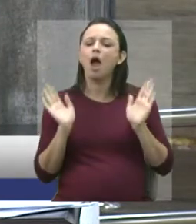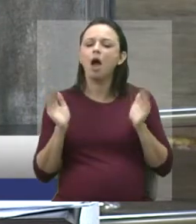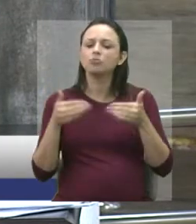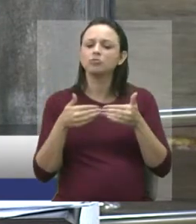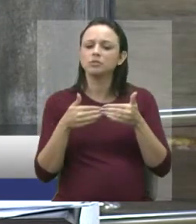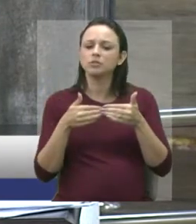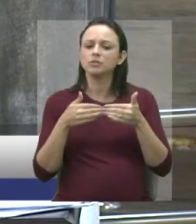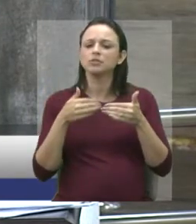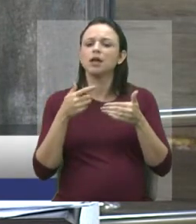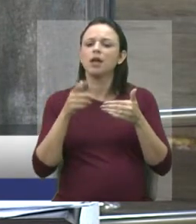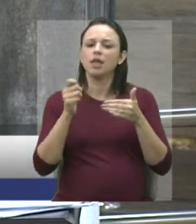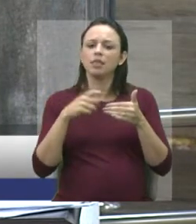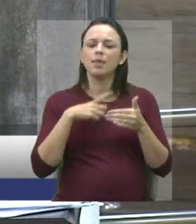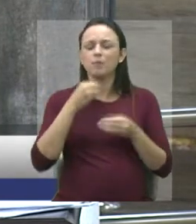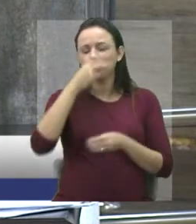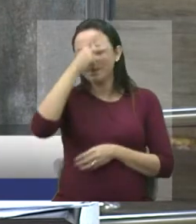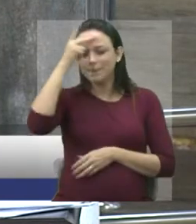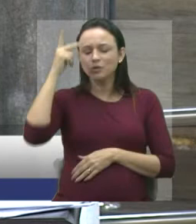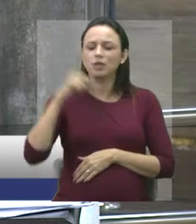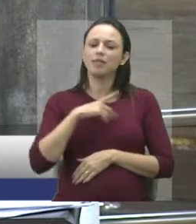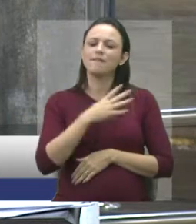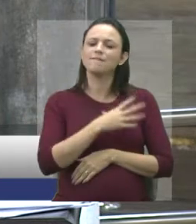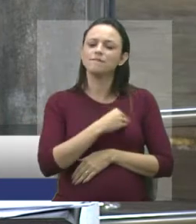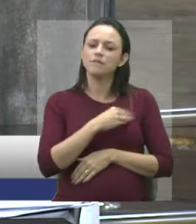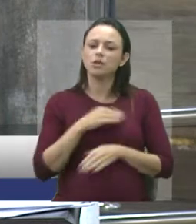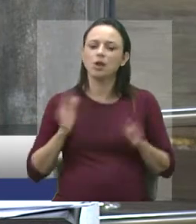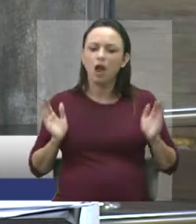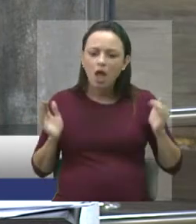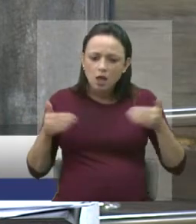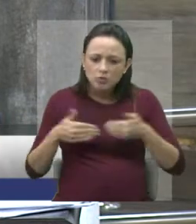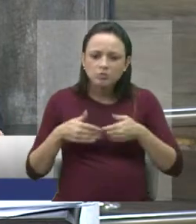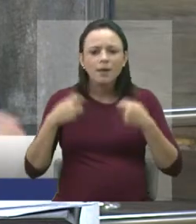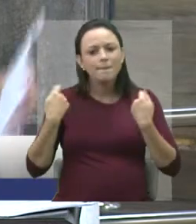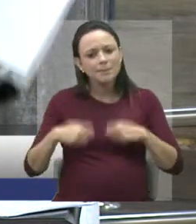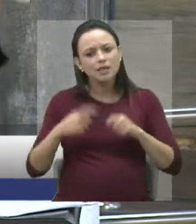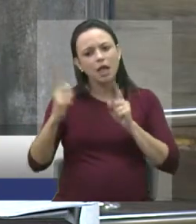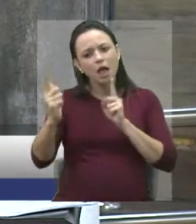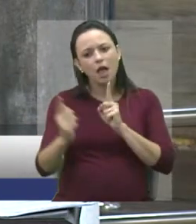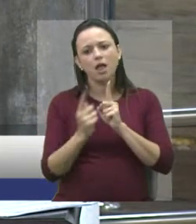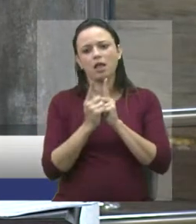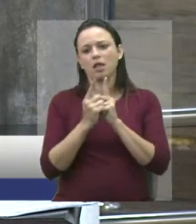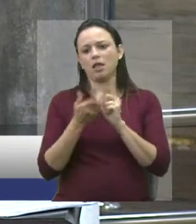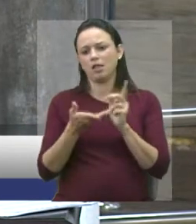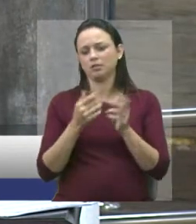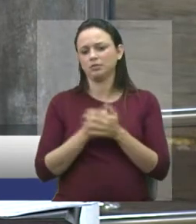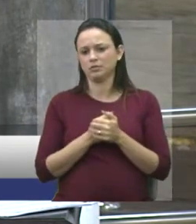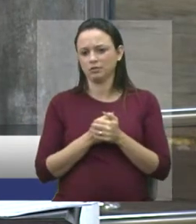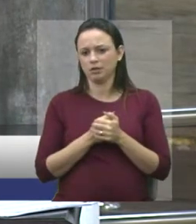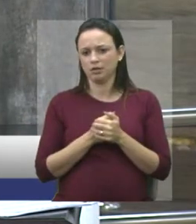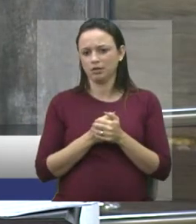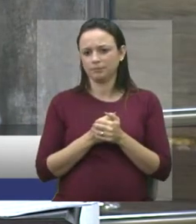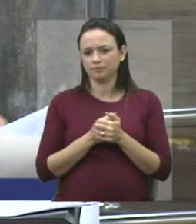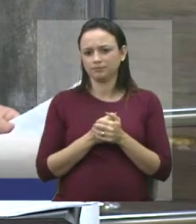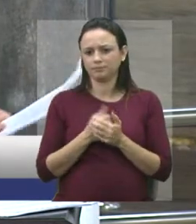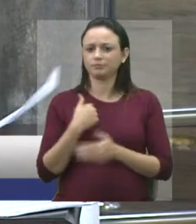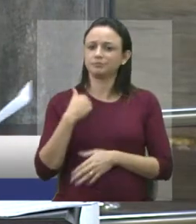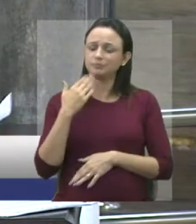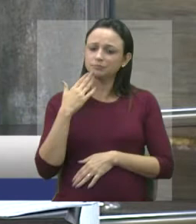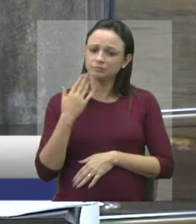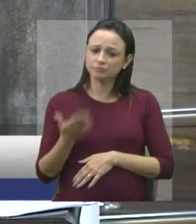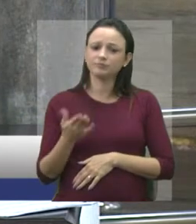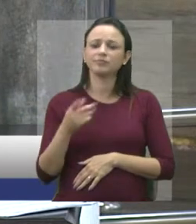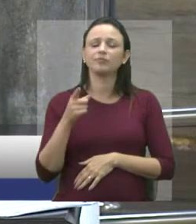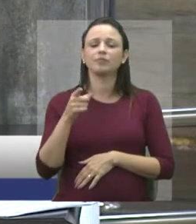muita gente que tem filho autista e precisa desse atendimento. Então eu fiz um requerimento para questionar o